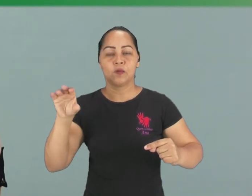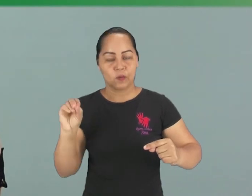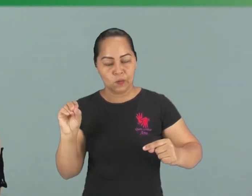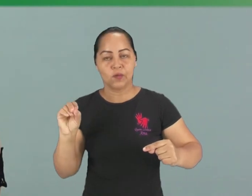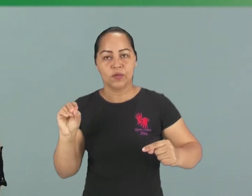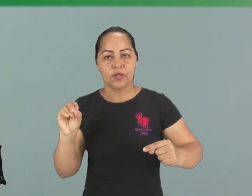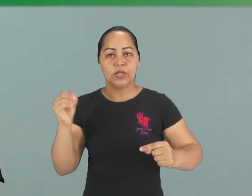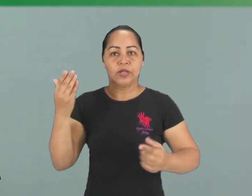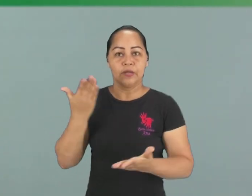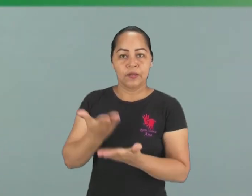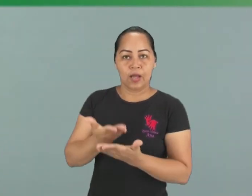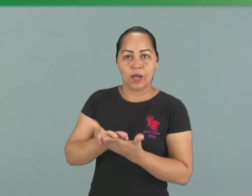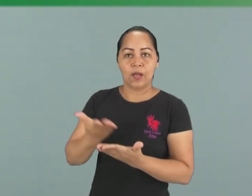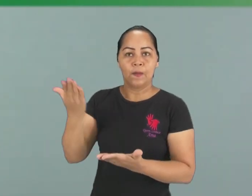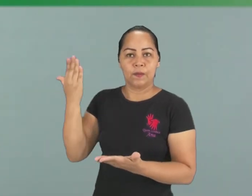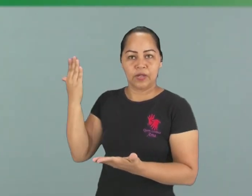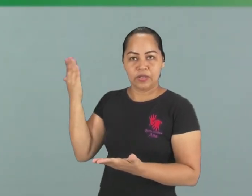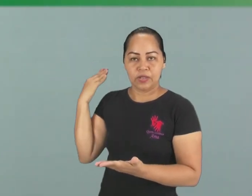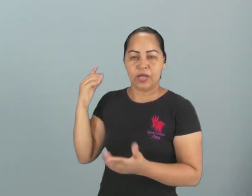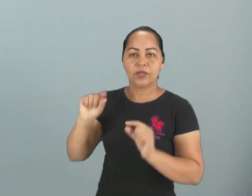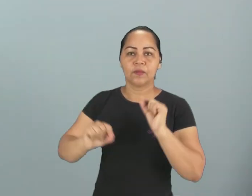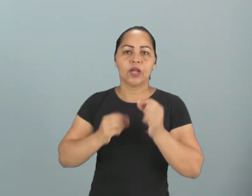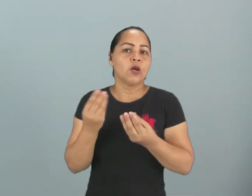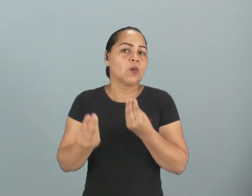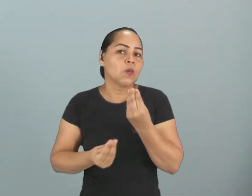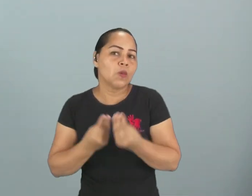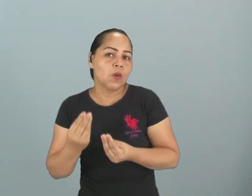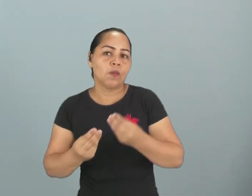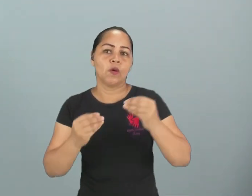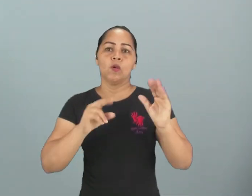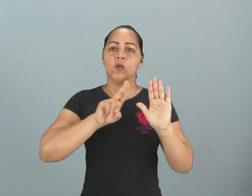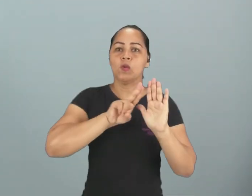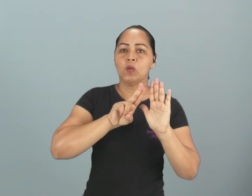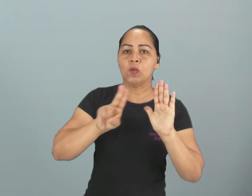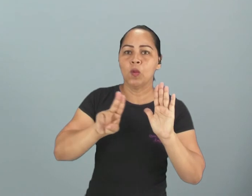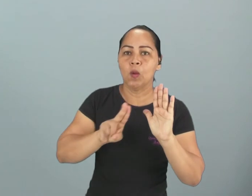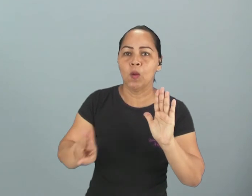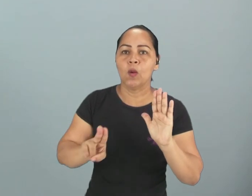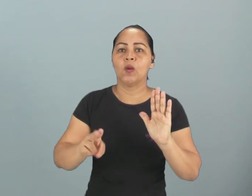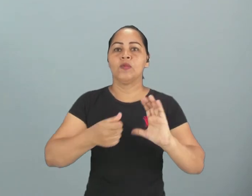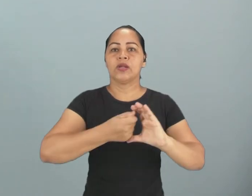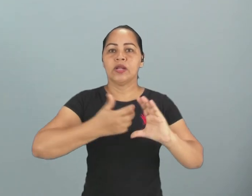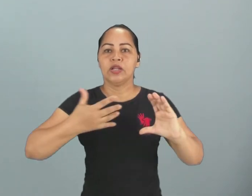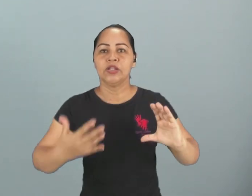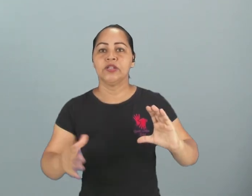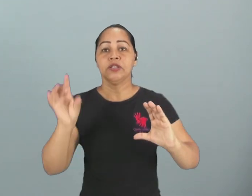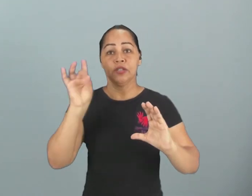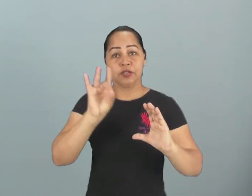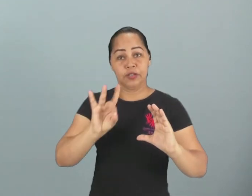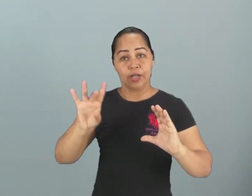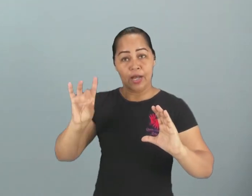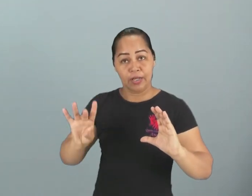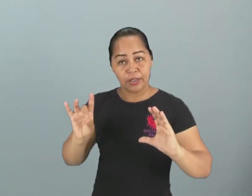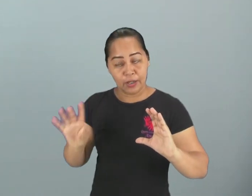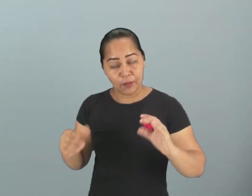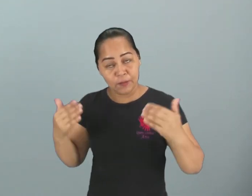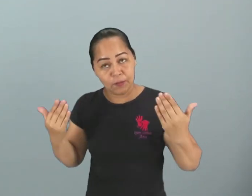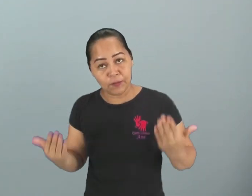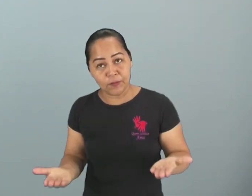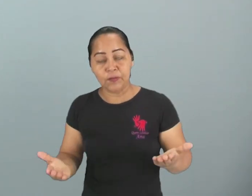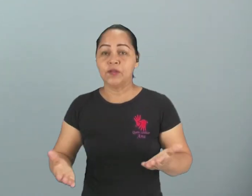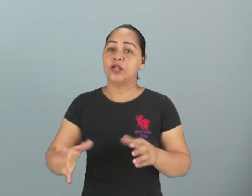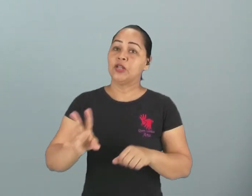também quais são as classificações de um triângulo, qual é o seu conceito, você pôde conhecer também